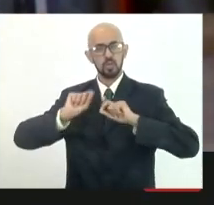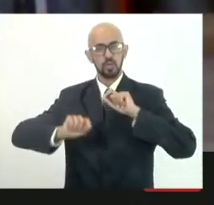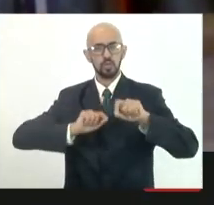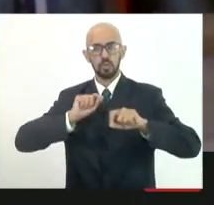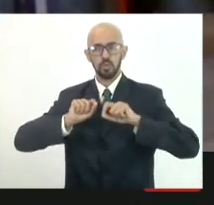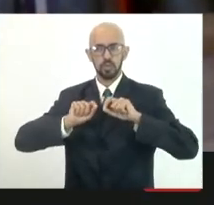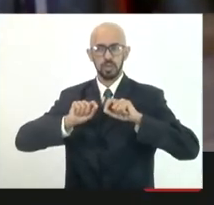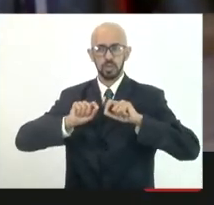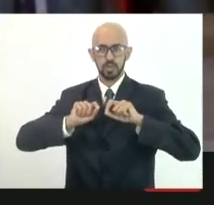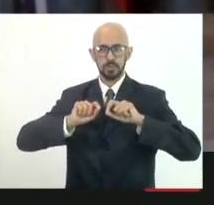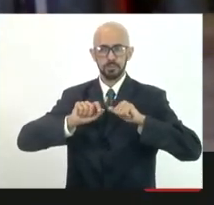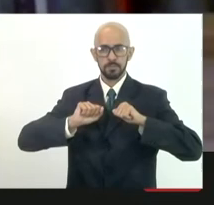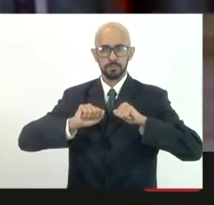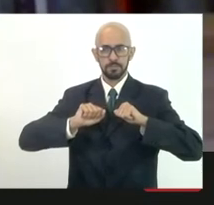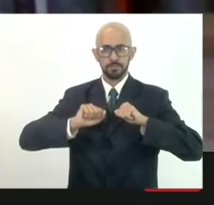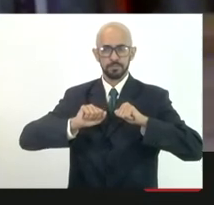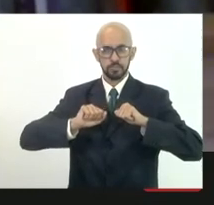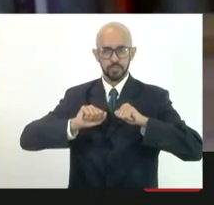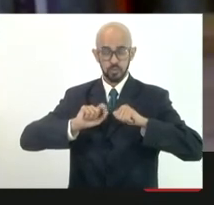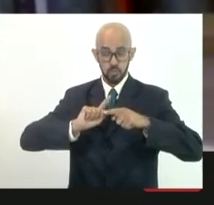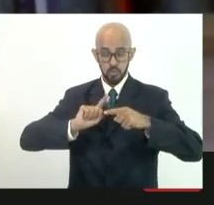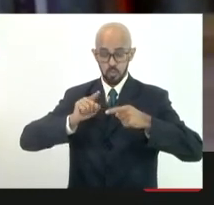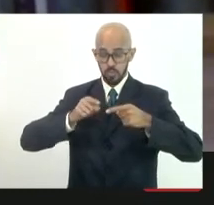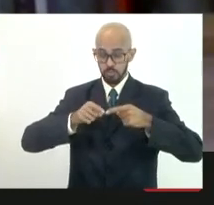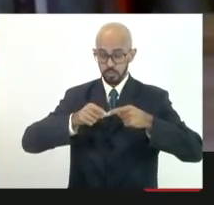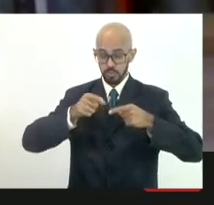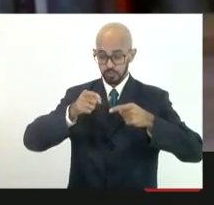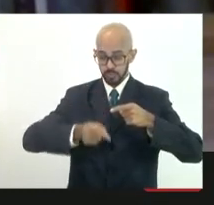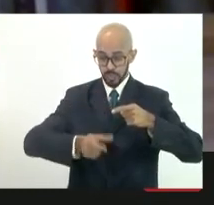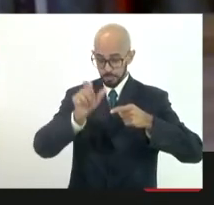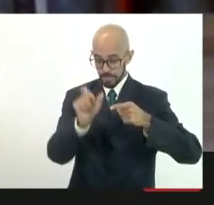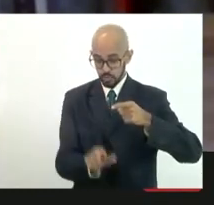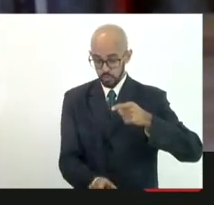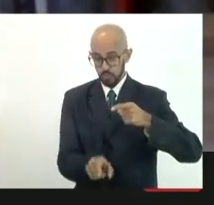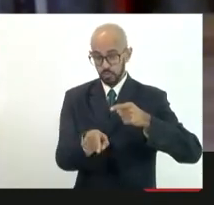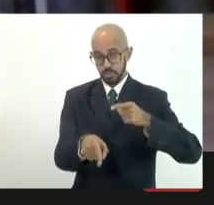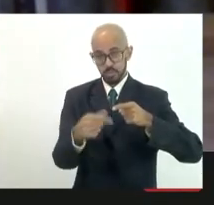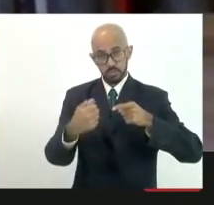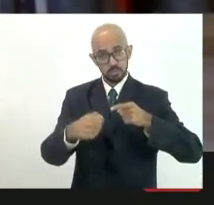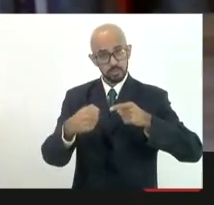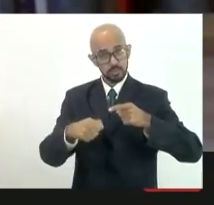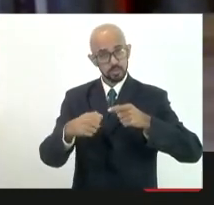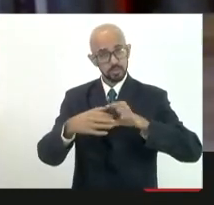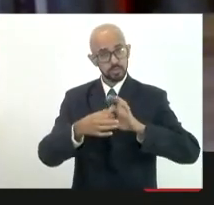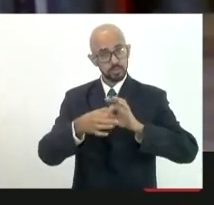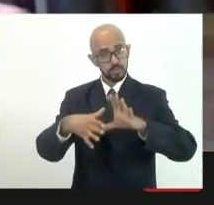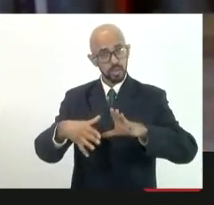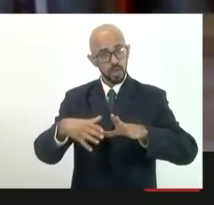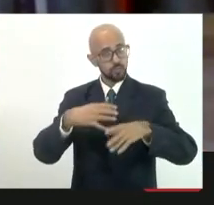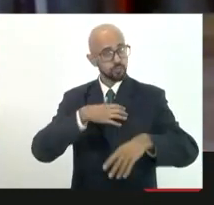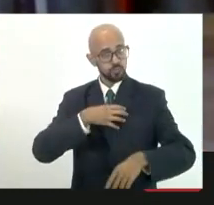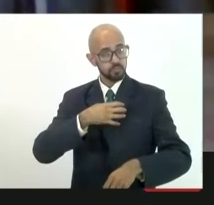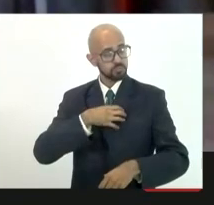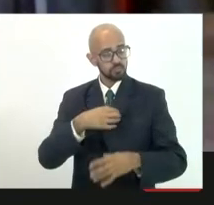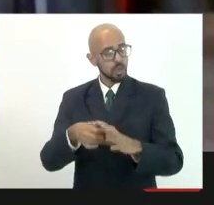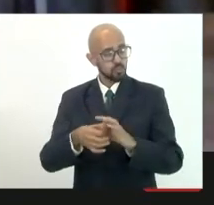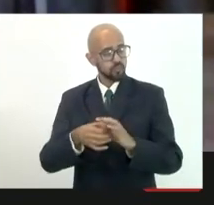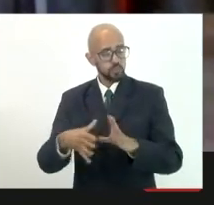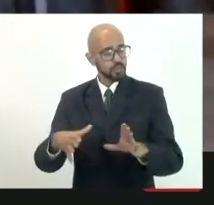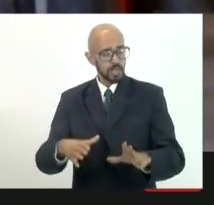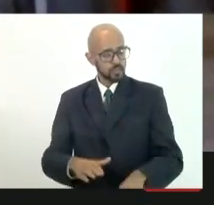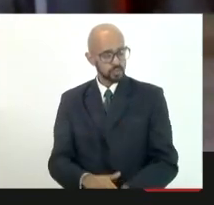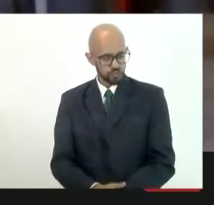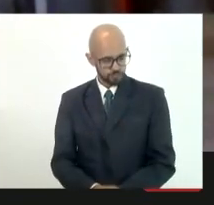em que os destinatários da política fiquem extremamente à vontade para conversar sobre ele. E aí a gente entra num